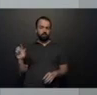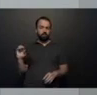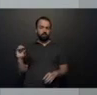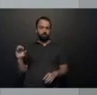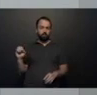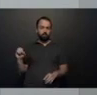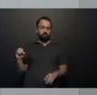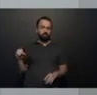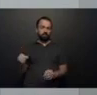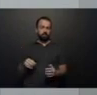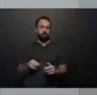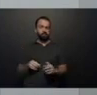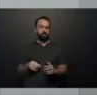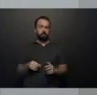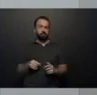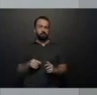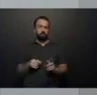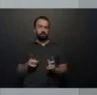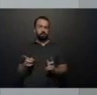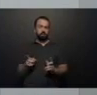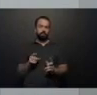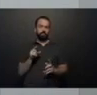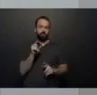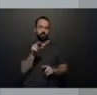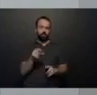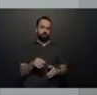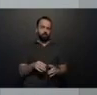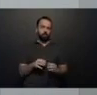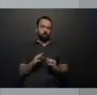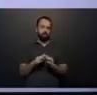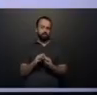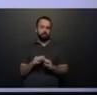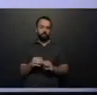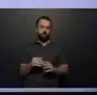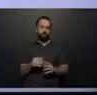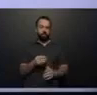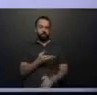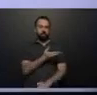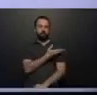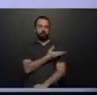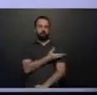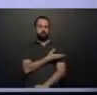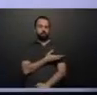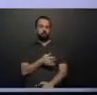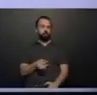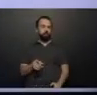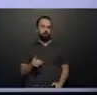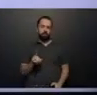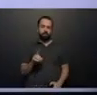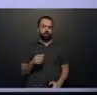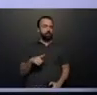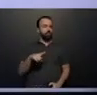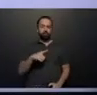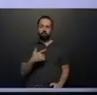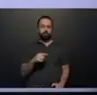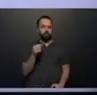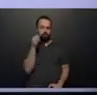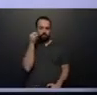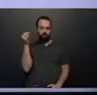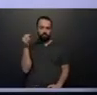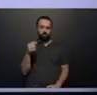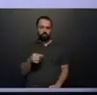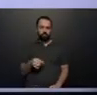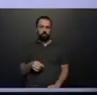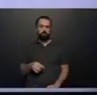certeza, você vai na casa de alguém que não cria gatos. Isso é uma comprovação do seu experimento. Se